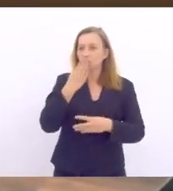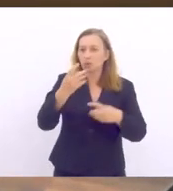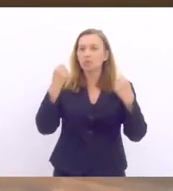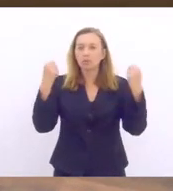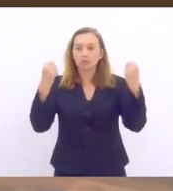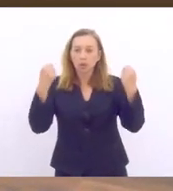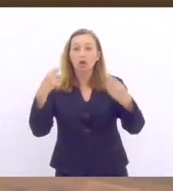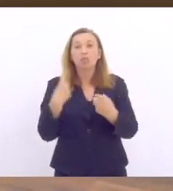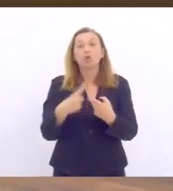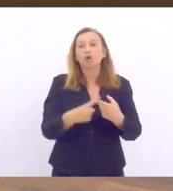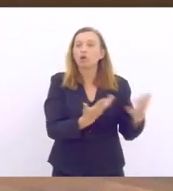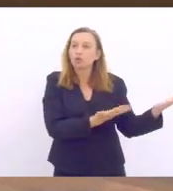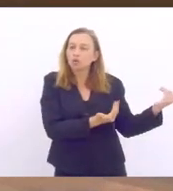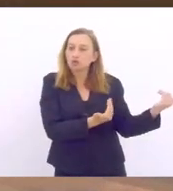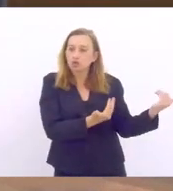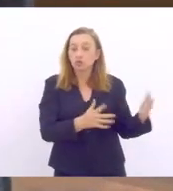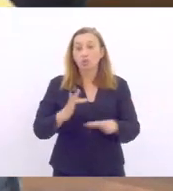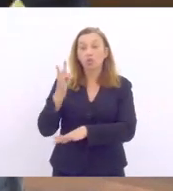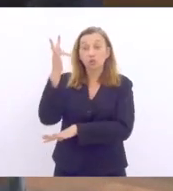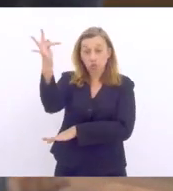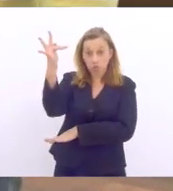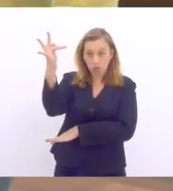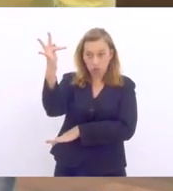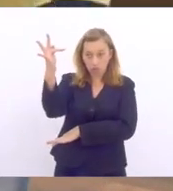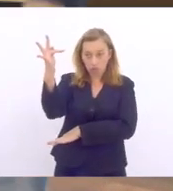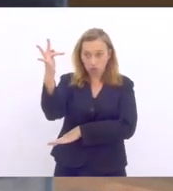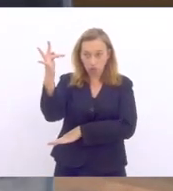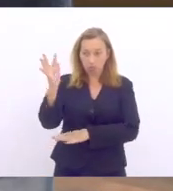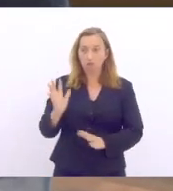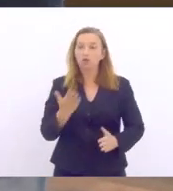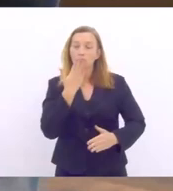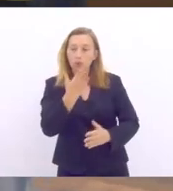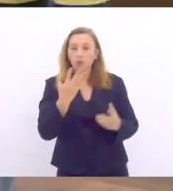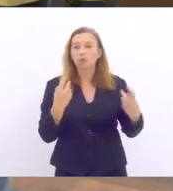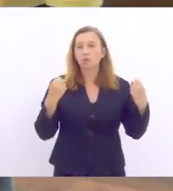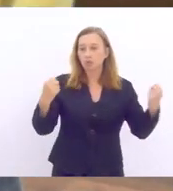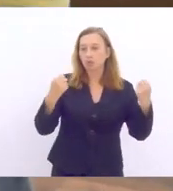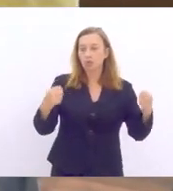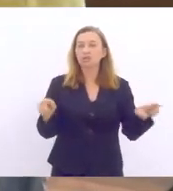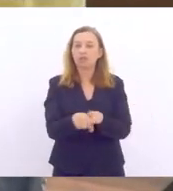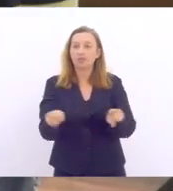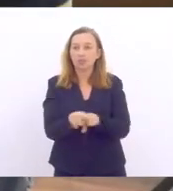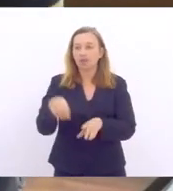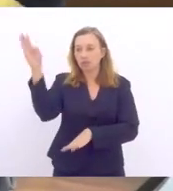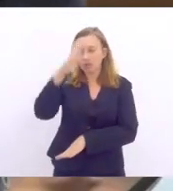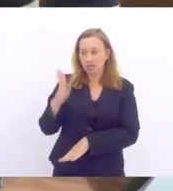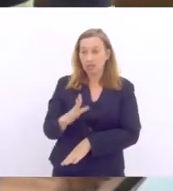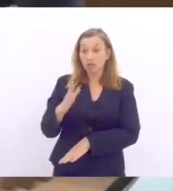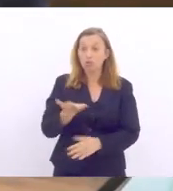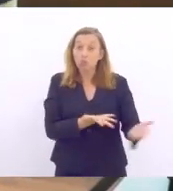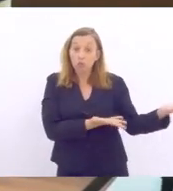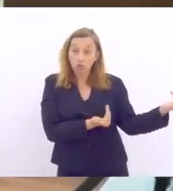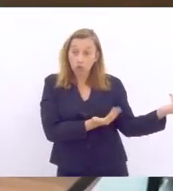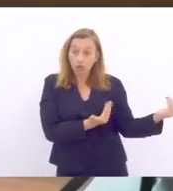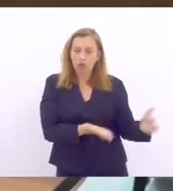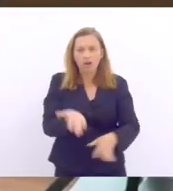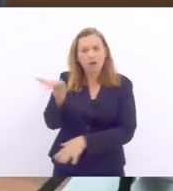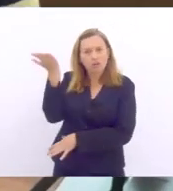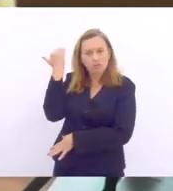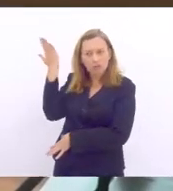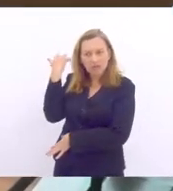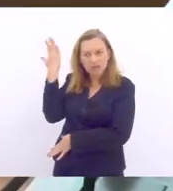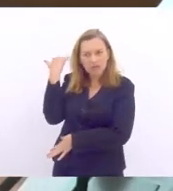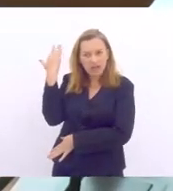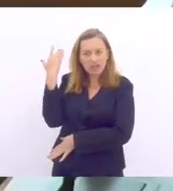os jovens torcedores são o futuro das torcidas organizadas e são o futuro do Brasil, porque são jovens. Lá atrás a gente tinha